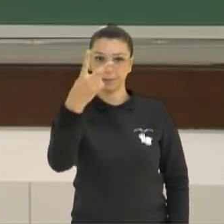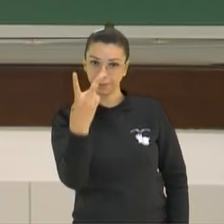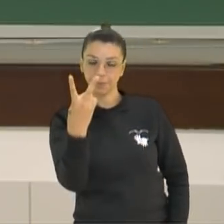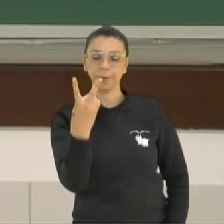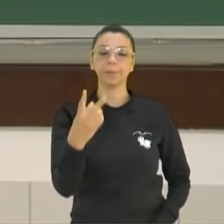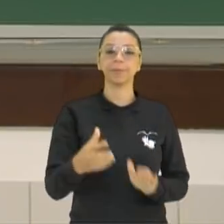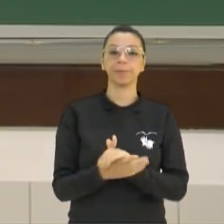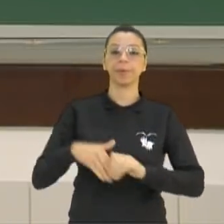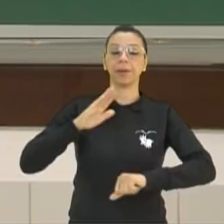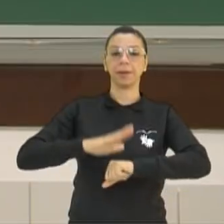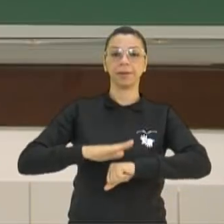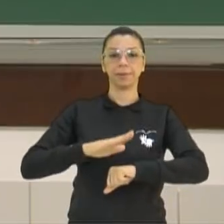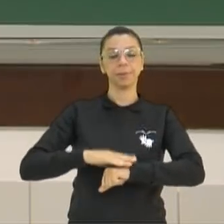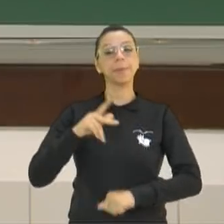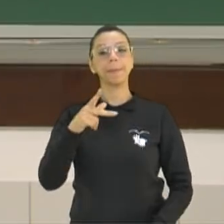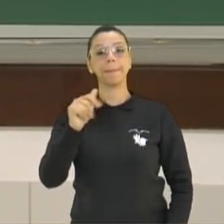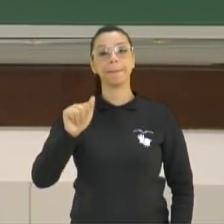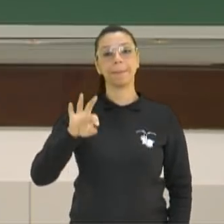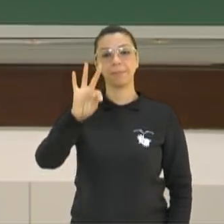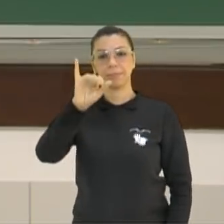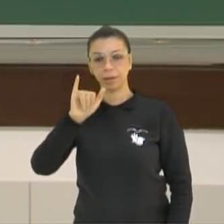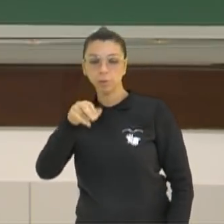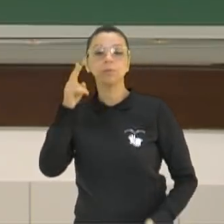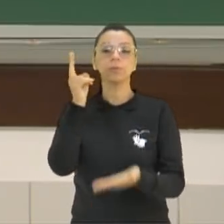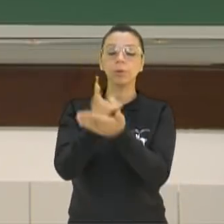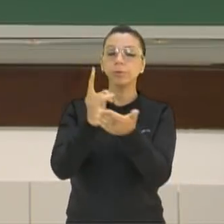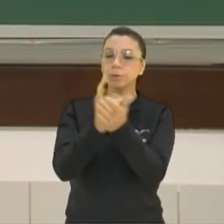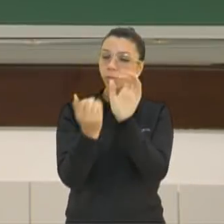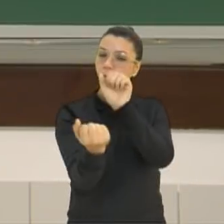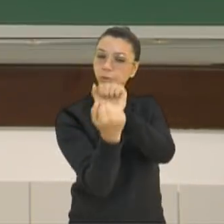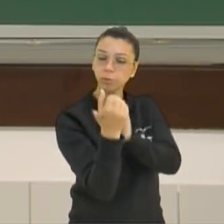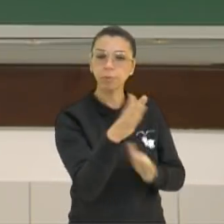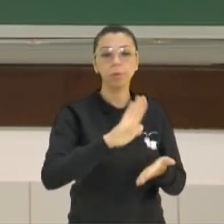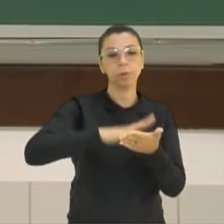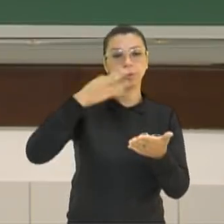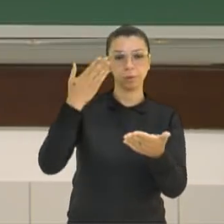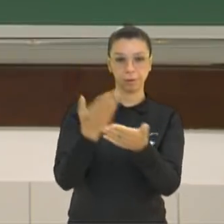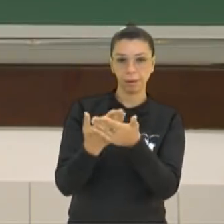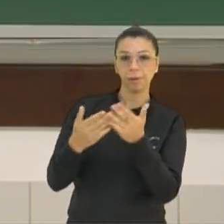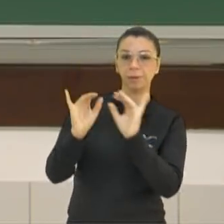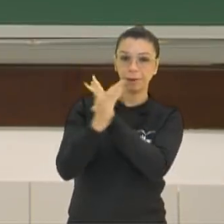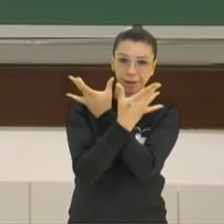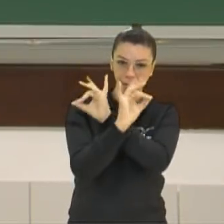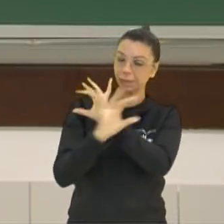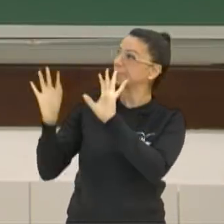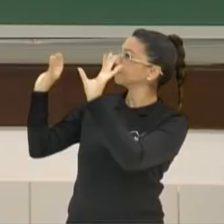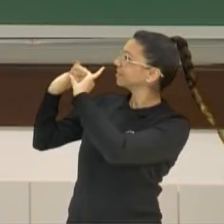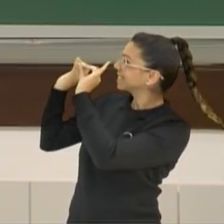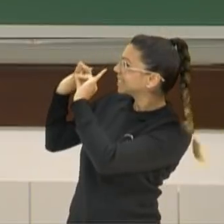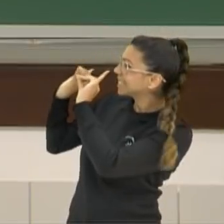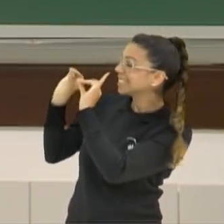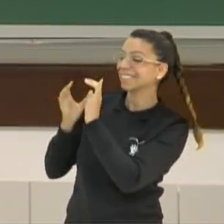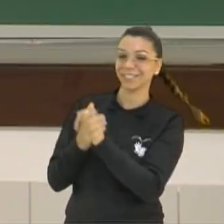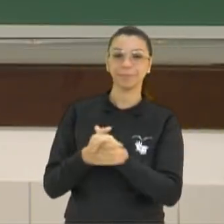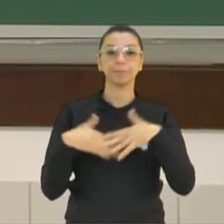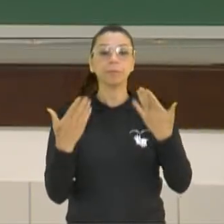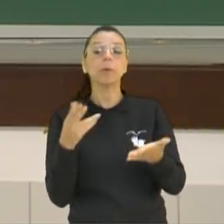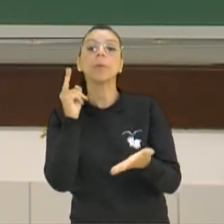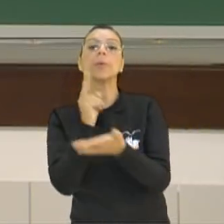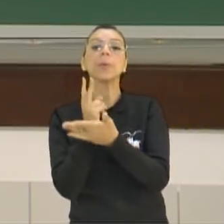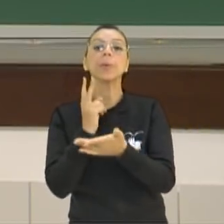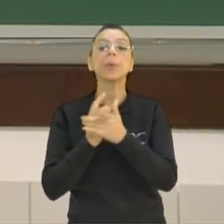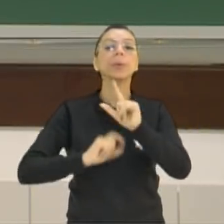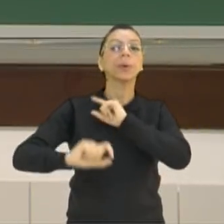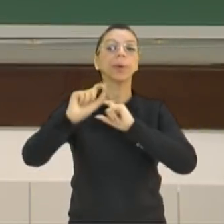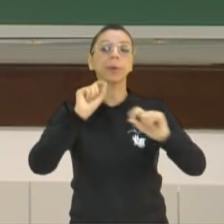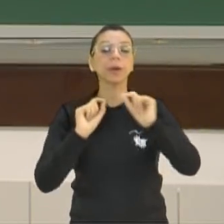52. Eu, a Teacher Pat, continuo com vocês. Hoje a nossa intérprete Elaine. Hi Elaine, how are you? Hoje a gente vai fazer